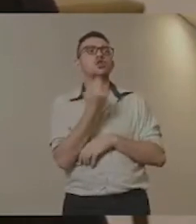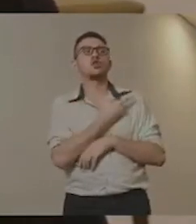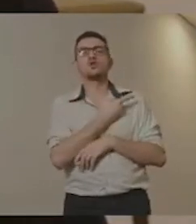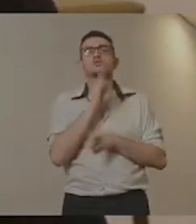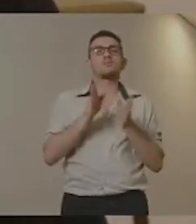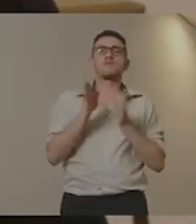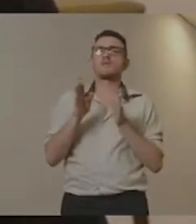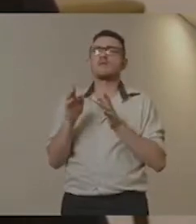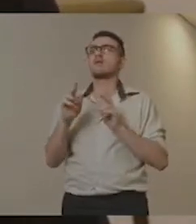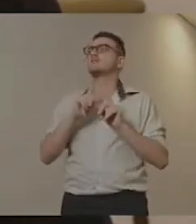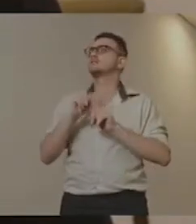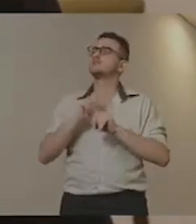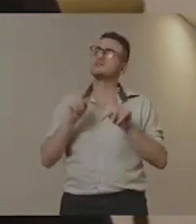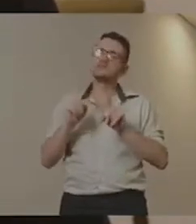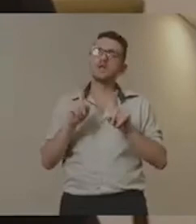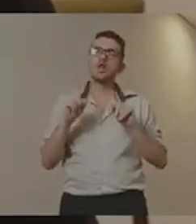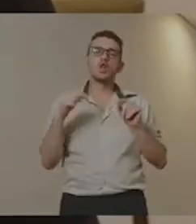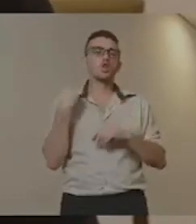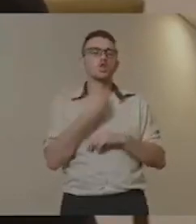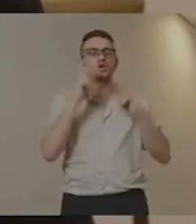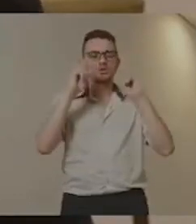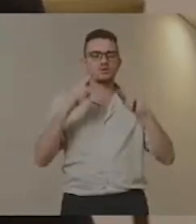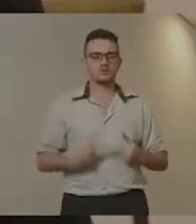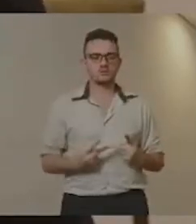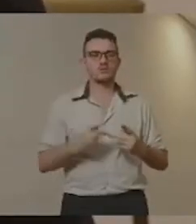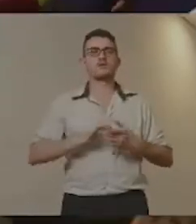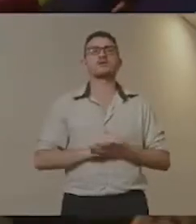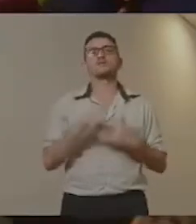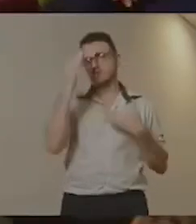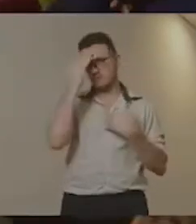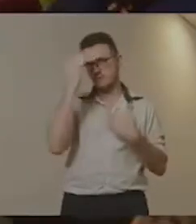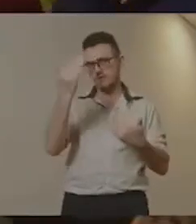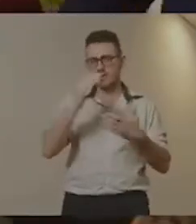humanos. Muito obrigado. Obrigada, Caio. Muito obrigada a vocês.